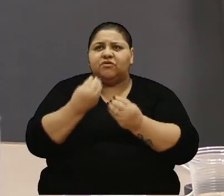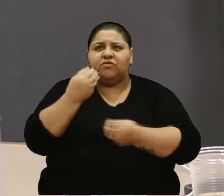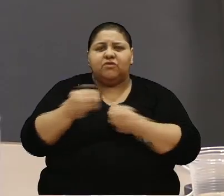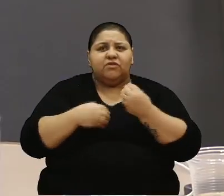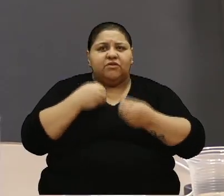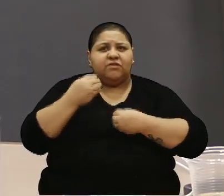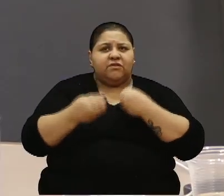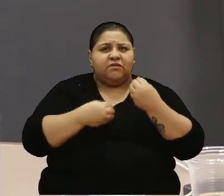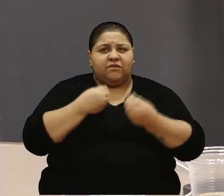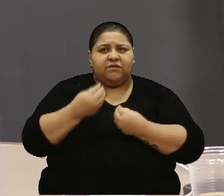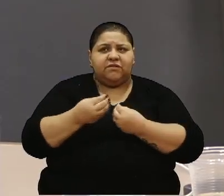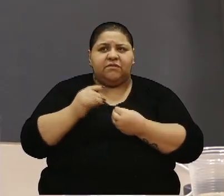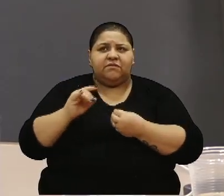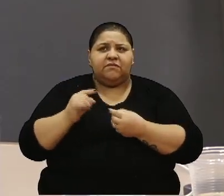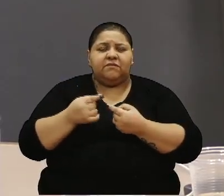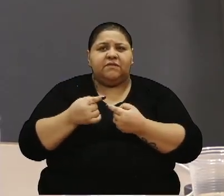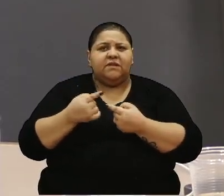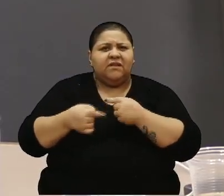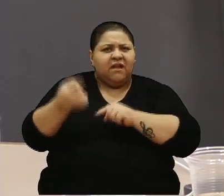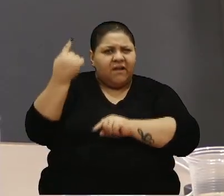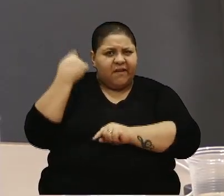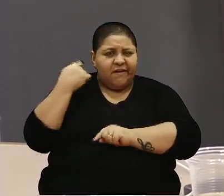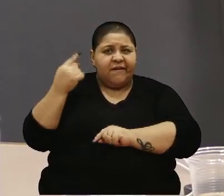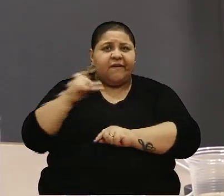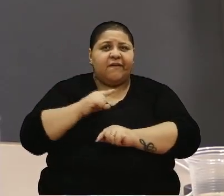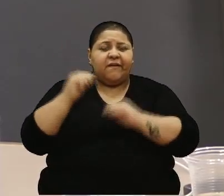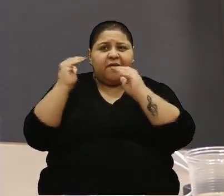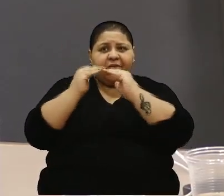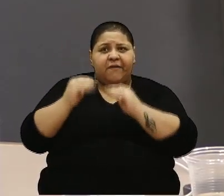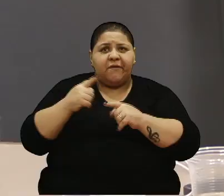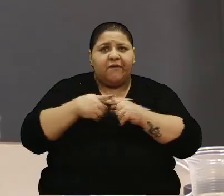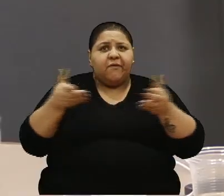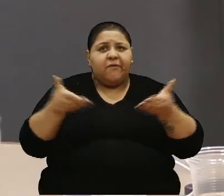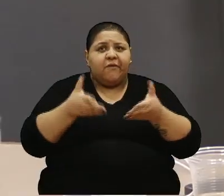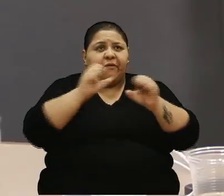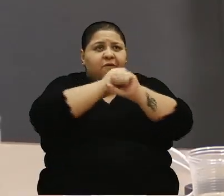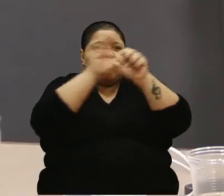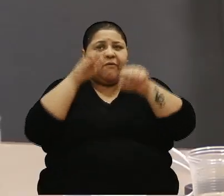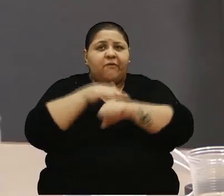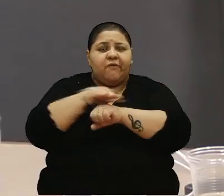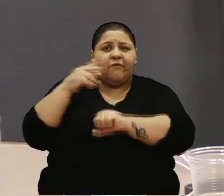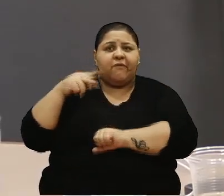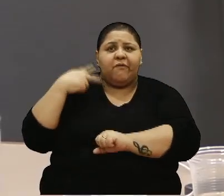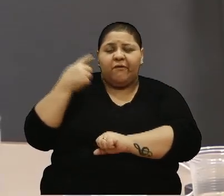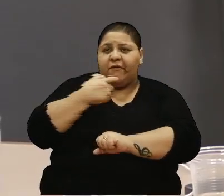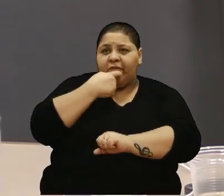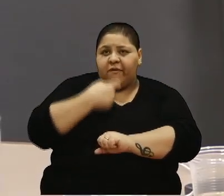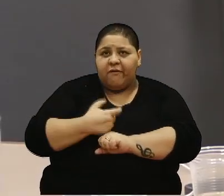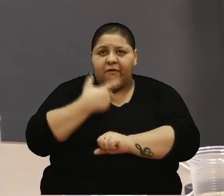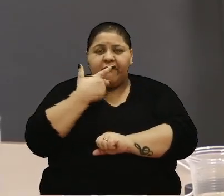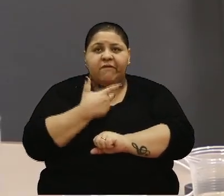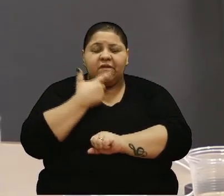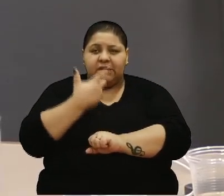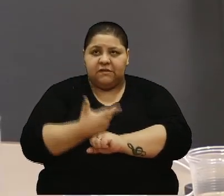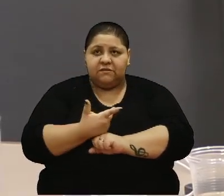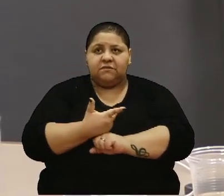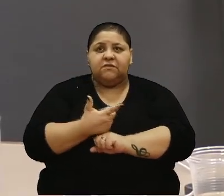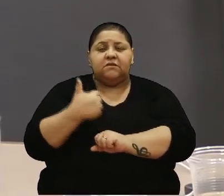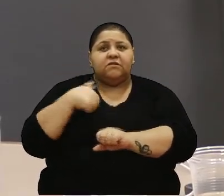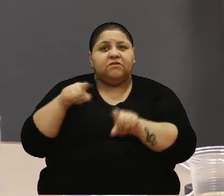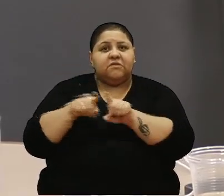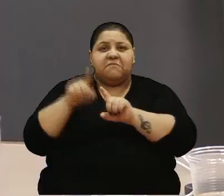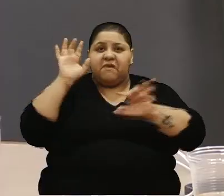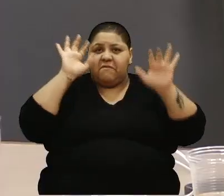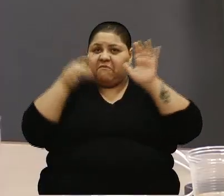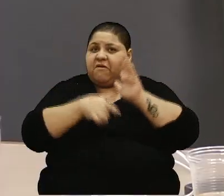até só nessa última vez, mas como da outra, e deu coincidência, porque hoje pela manhã eu estava conversando com o vereador Cristiano, a gente estava falando sobre isso. E eu também não imaginava,